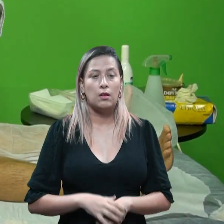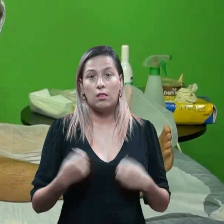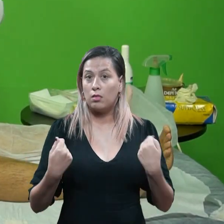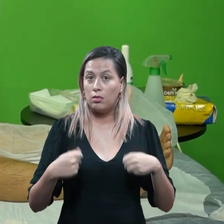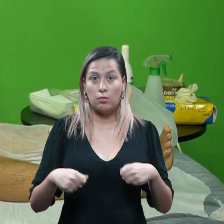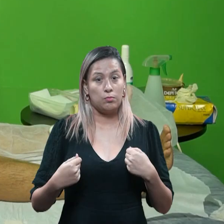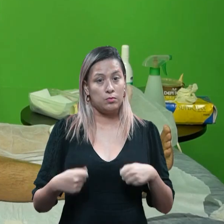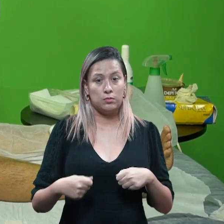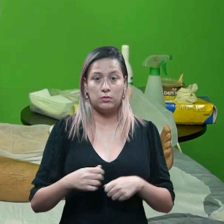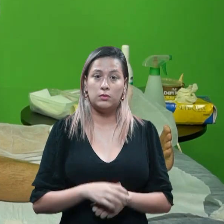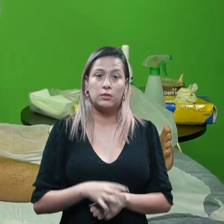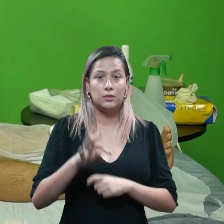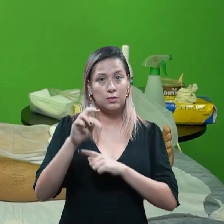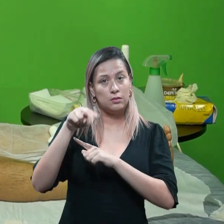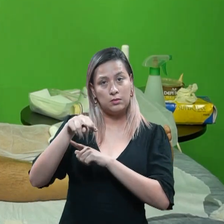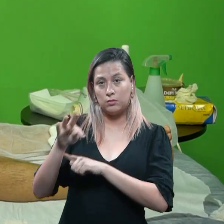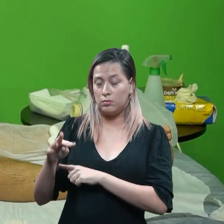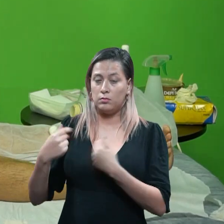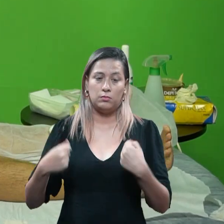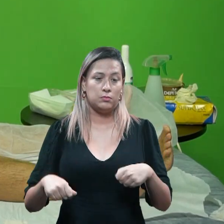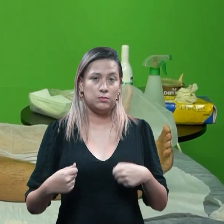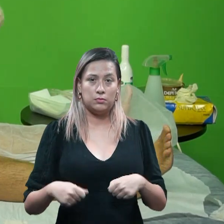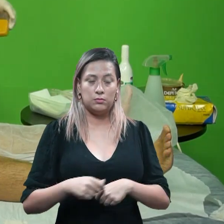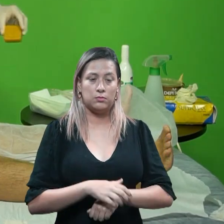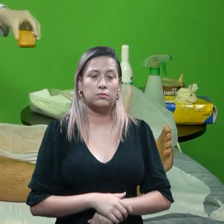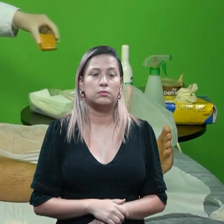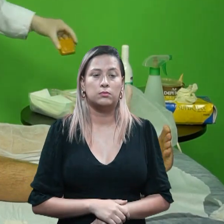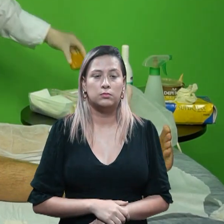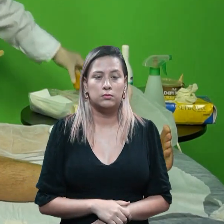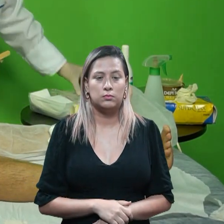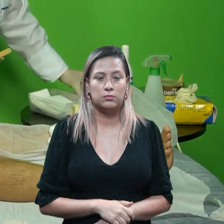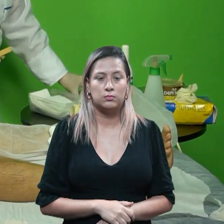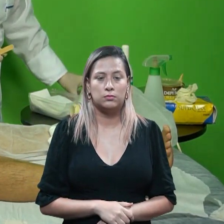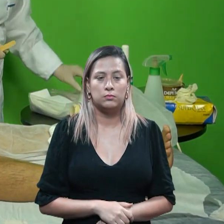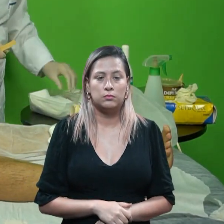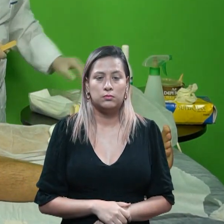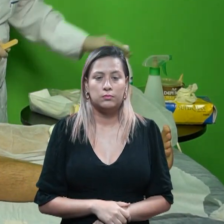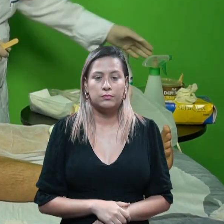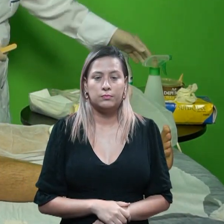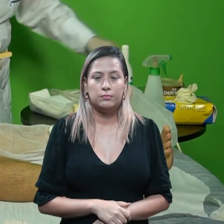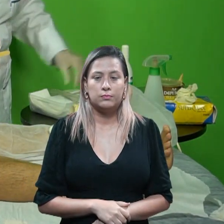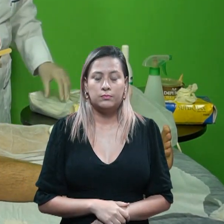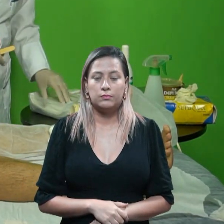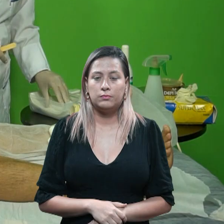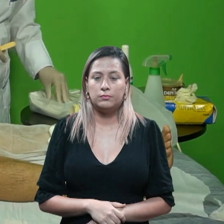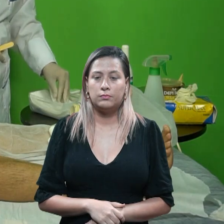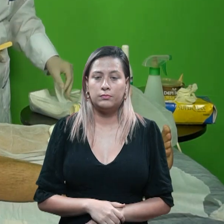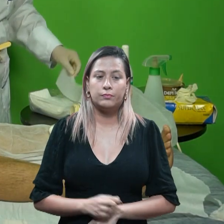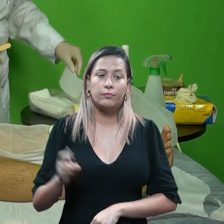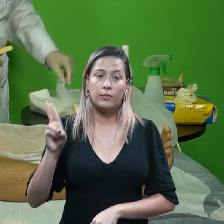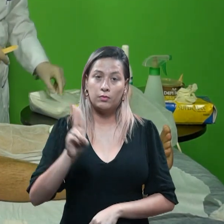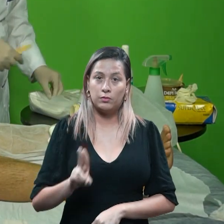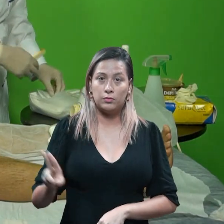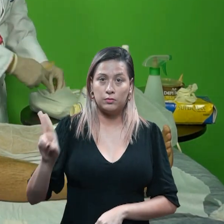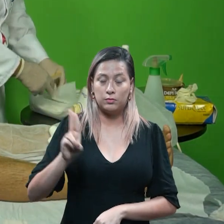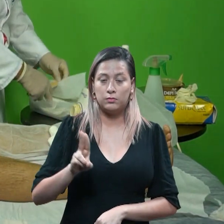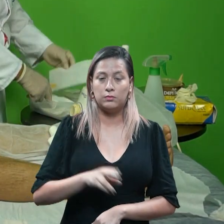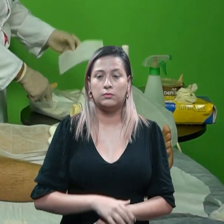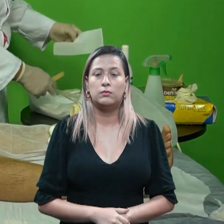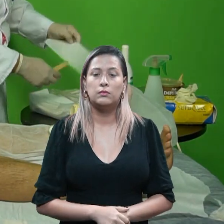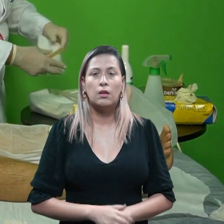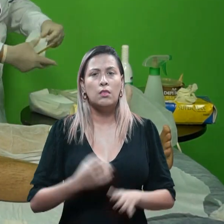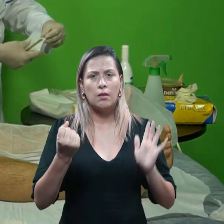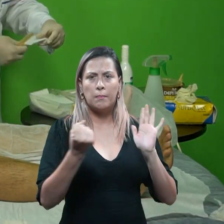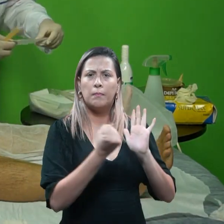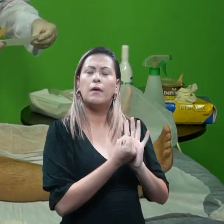precisa do TNT para fazer a extração do pelo. Agora que eu vou usar, é da